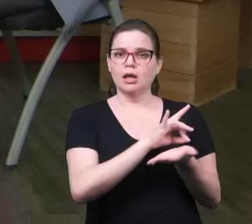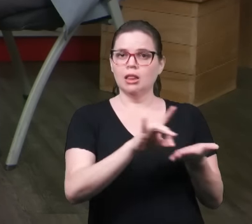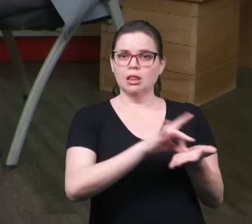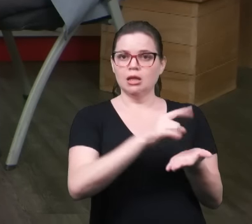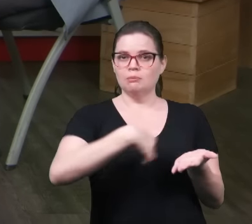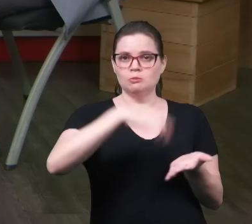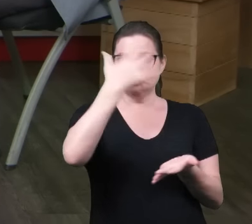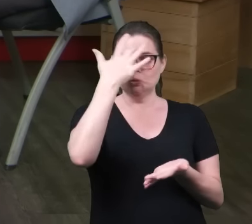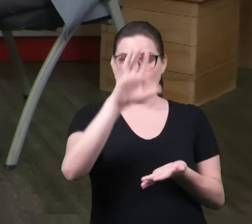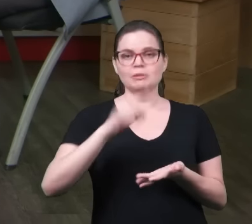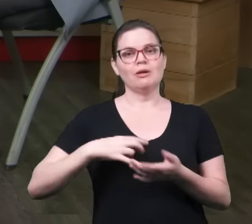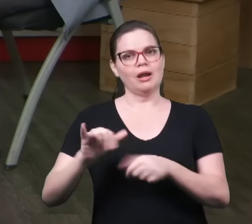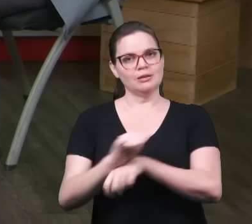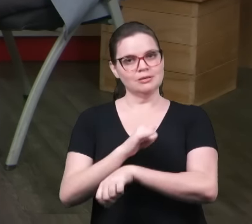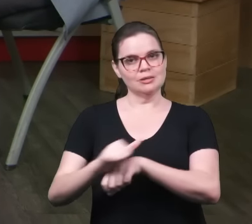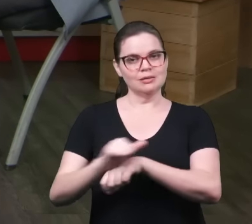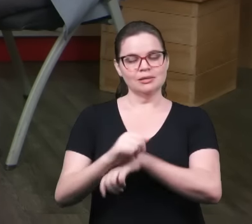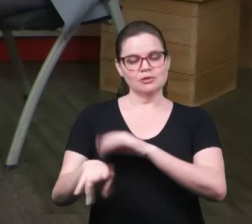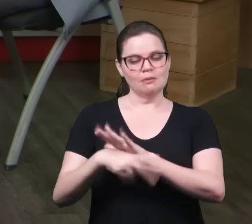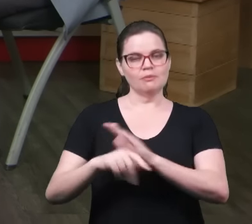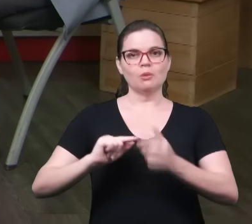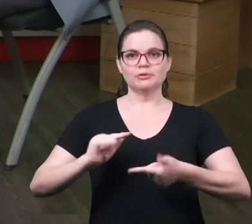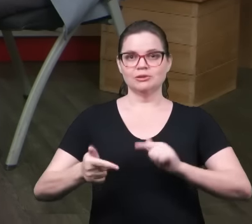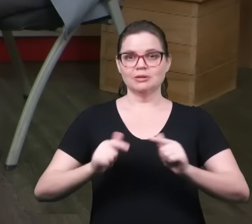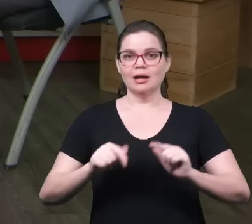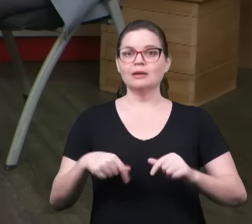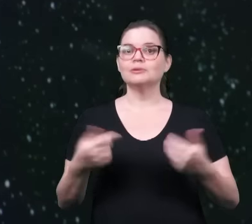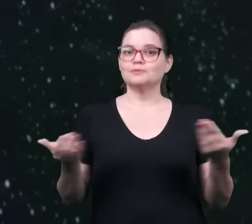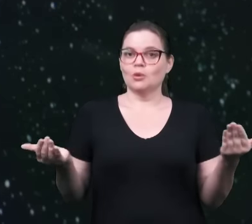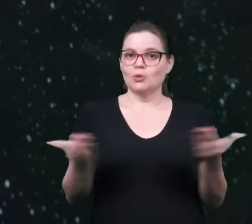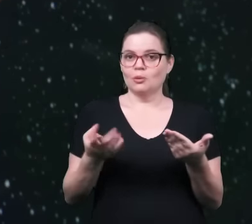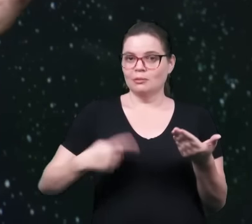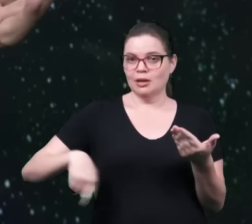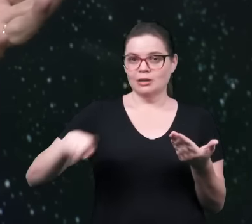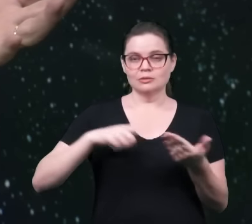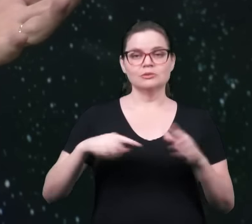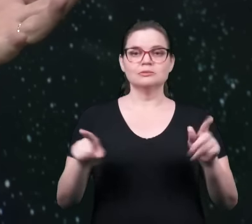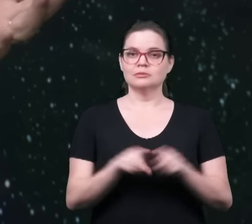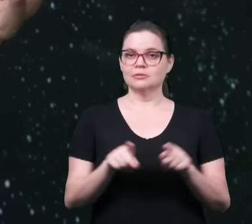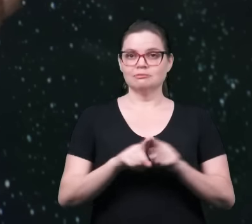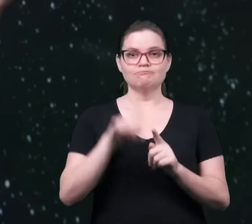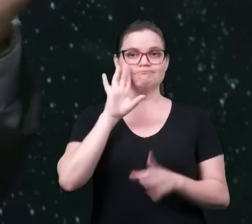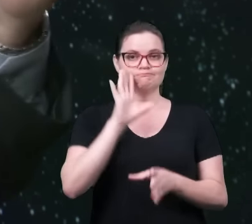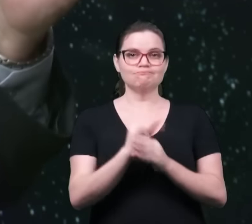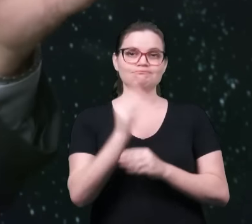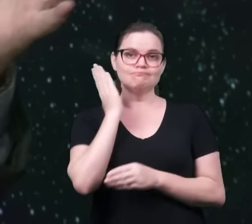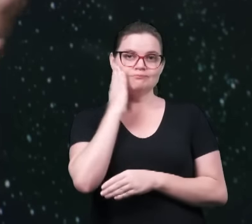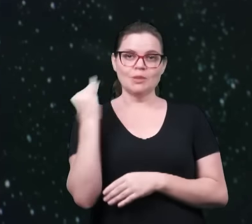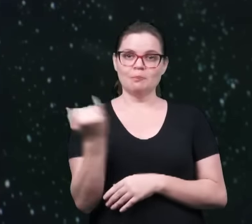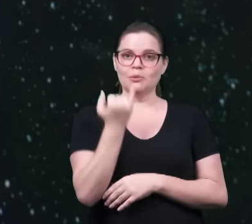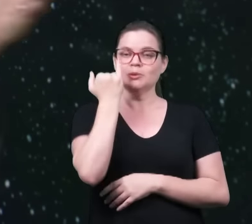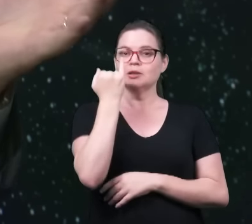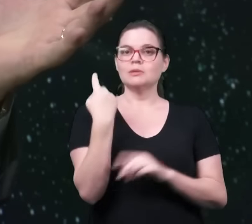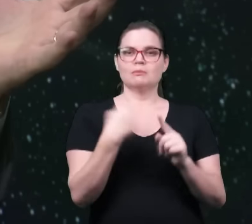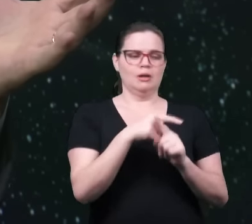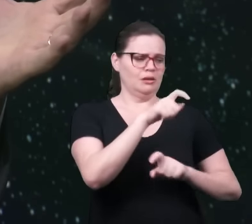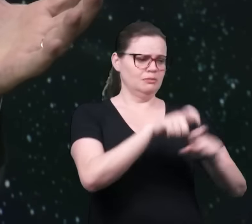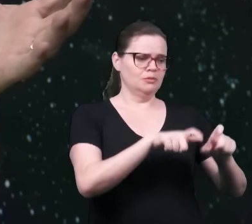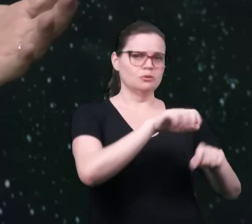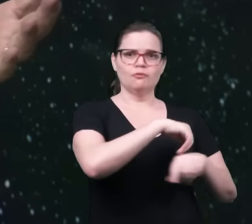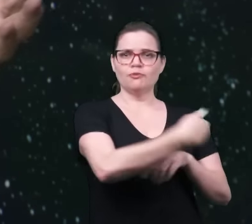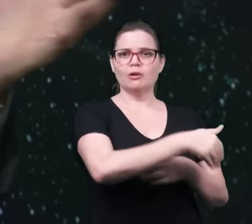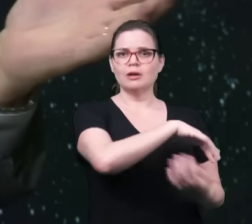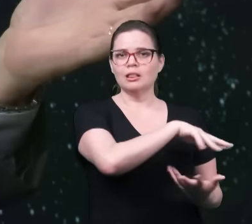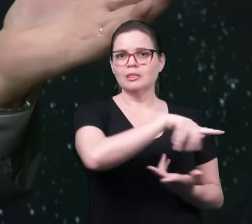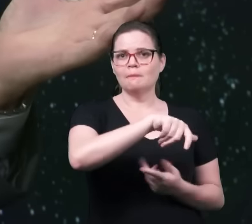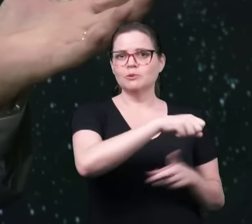como estratégia, né? Então, quando a gente traz para os nossos dias, é muito importante. Às vezes, o mundo desconhece,